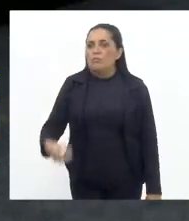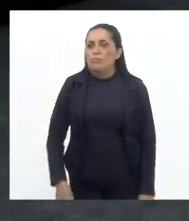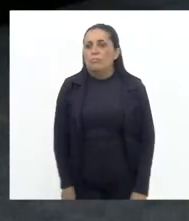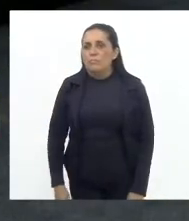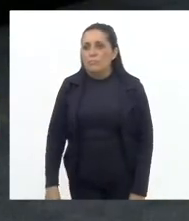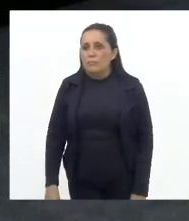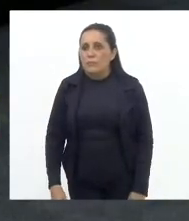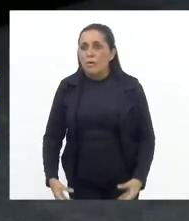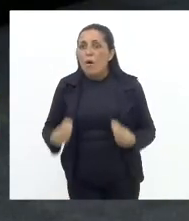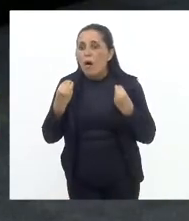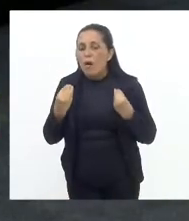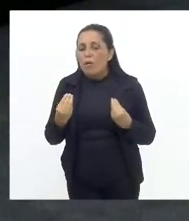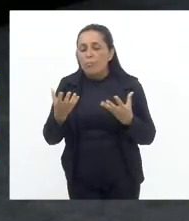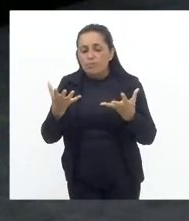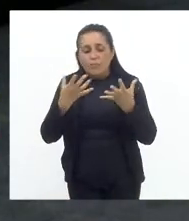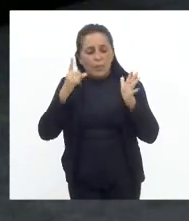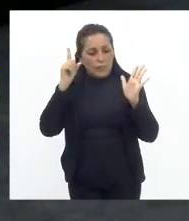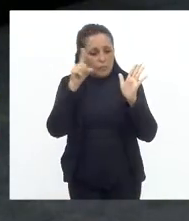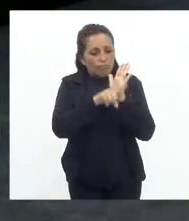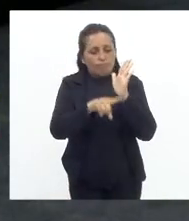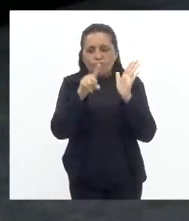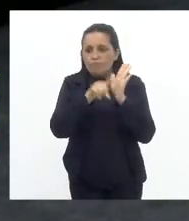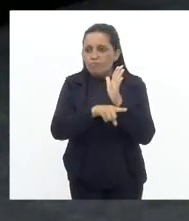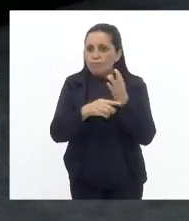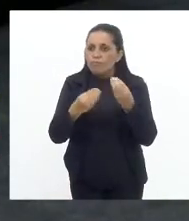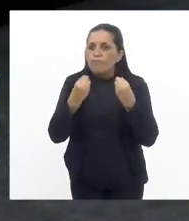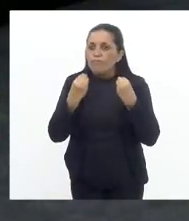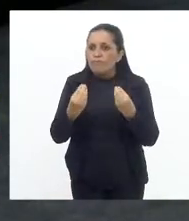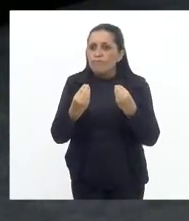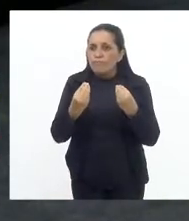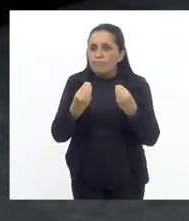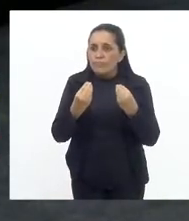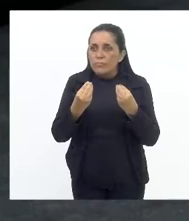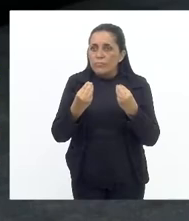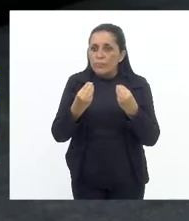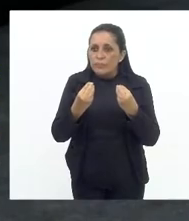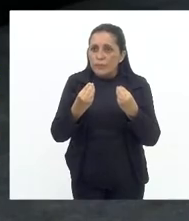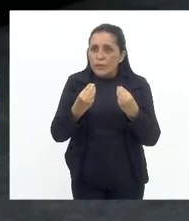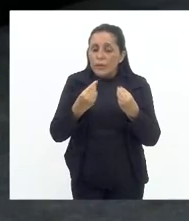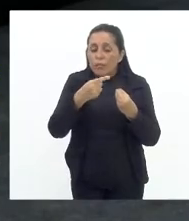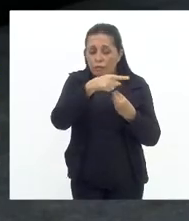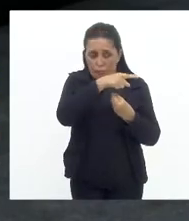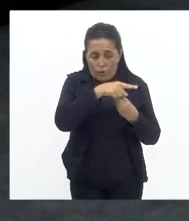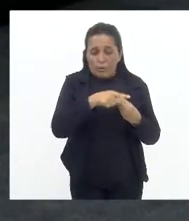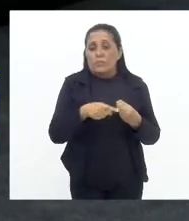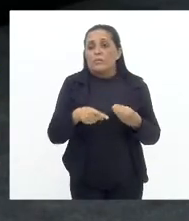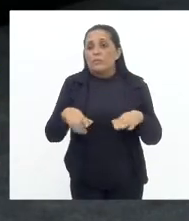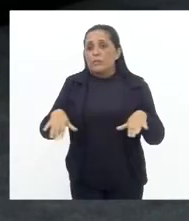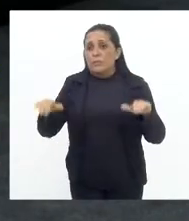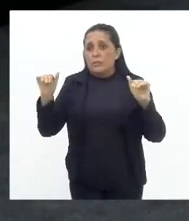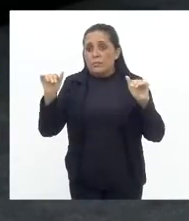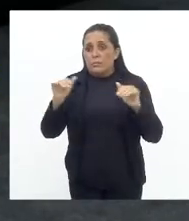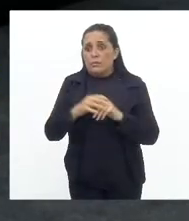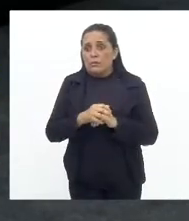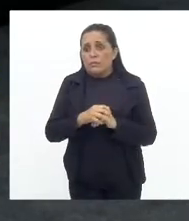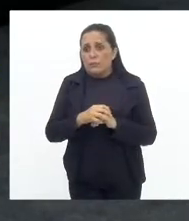eu quero indagar e eu quero indagar e você nem se aqui é